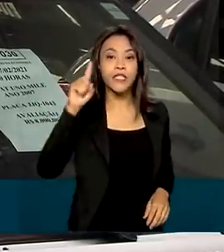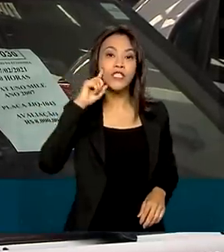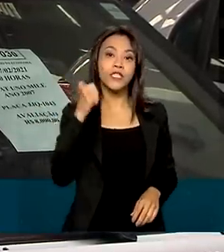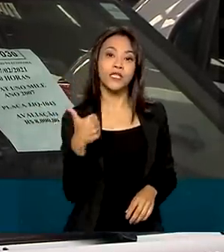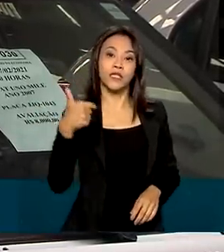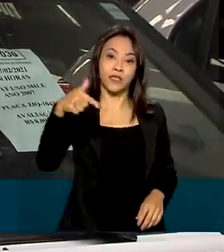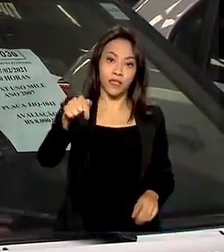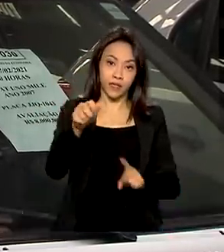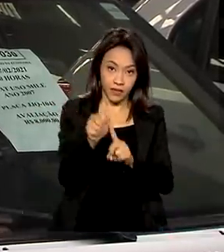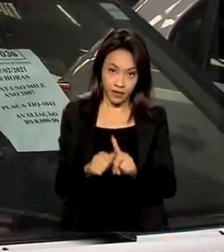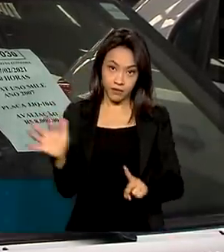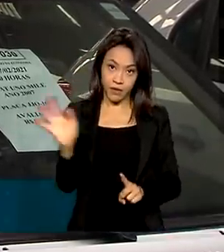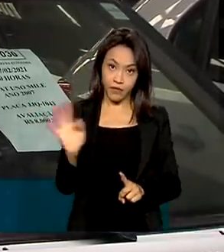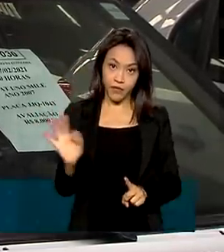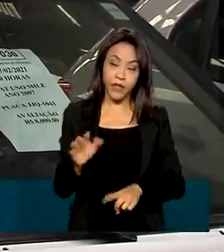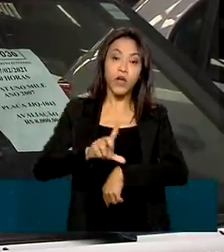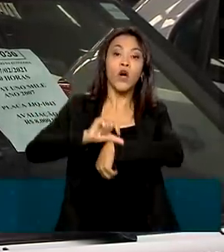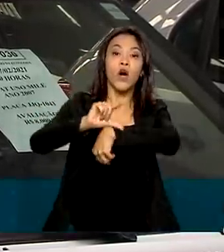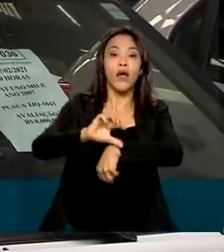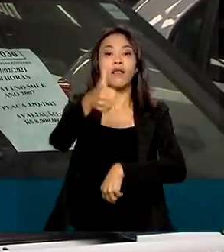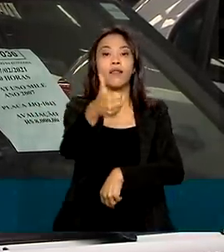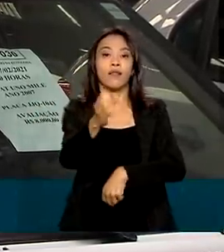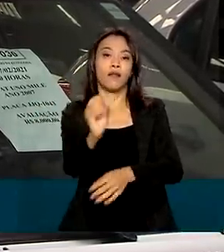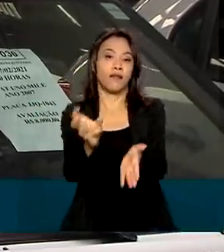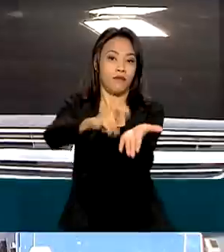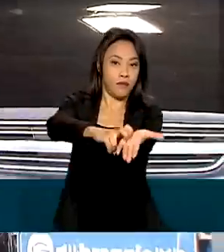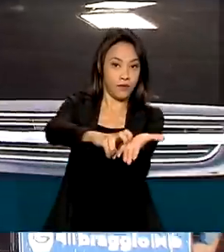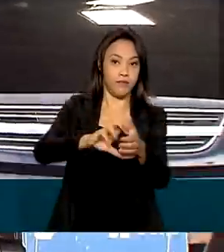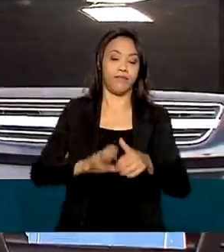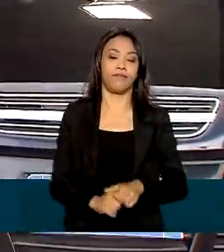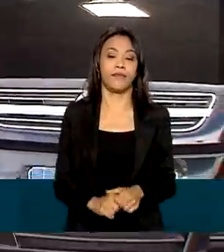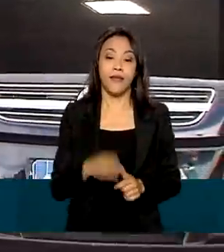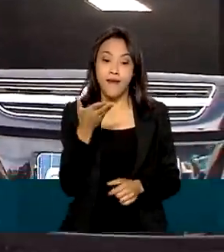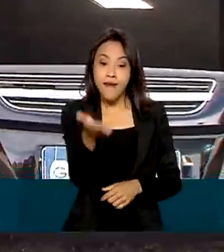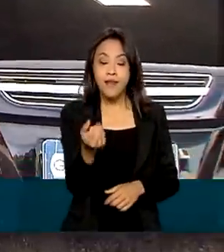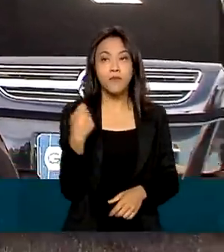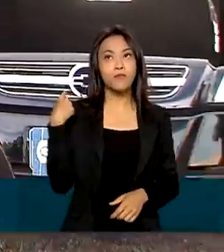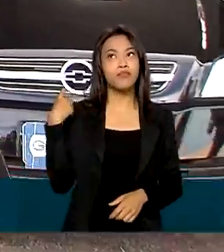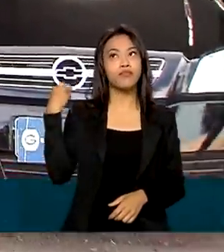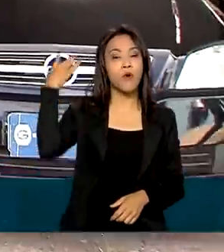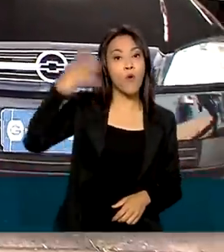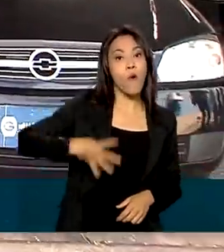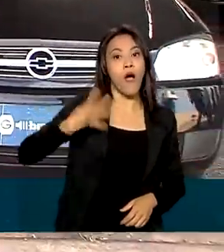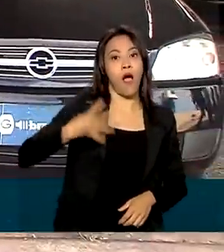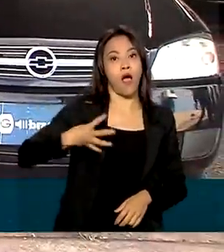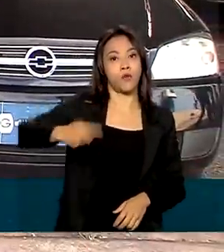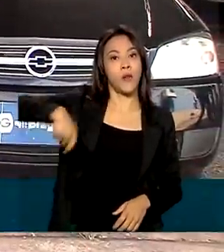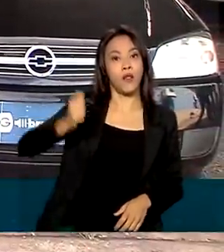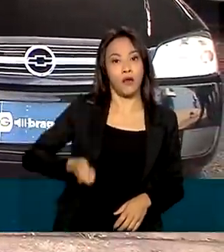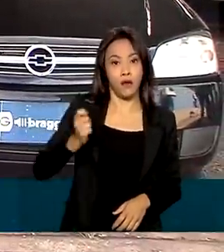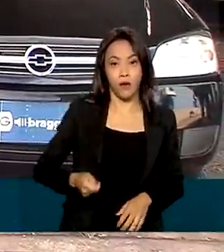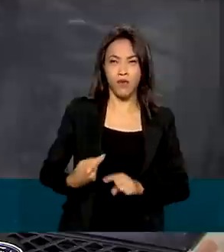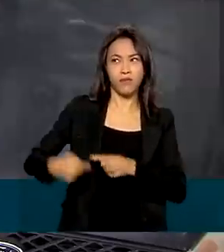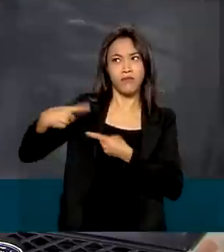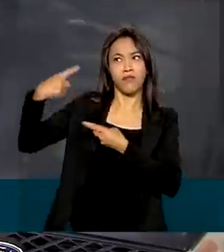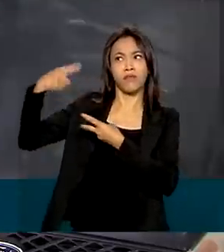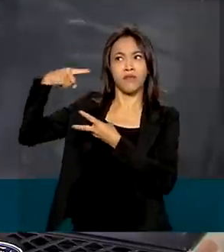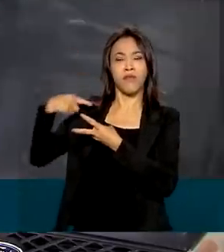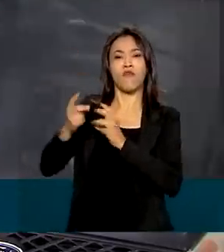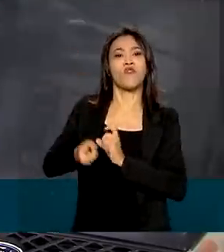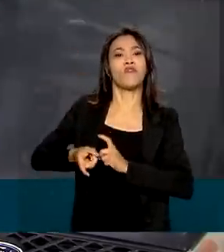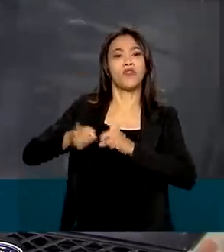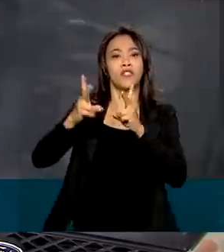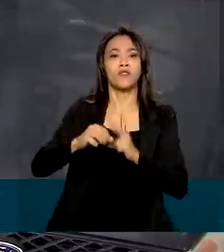Dezessete de Fevereiro a partir das 10 horas da manhã Esse é o quarto leilão de carros da União nos anteriores foram